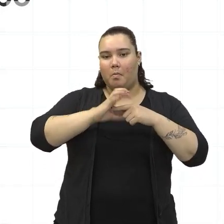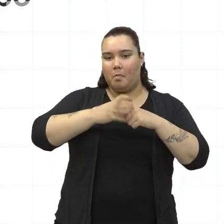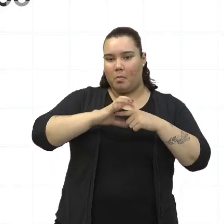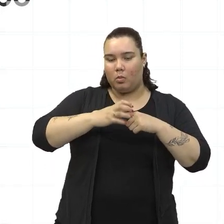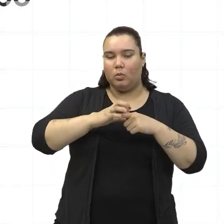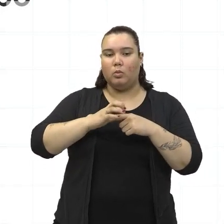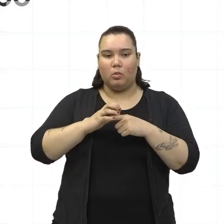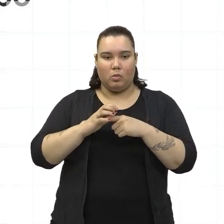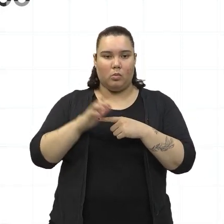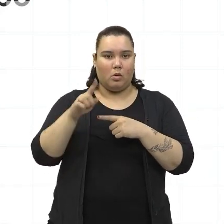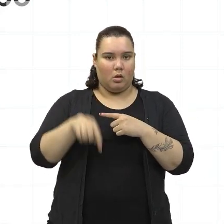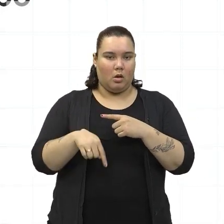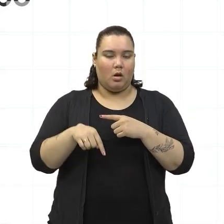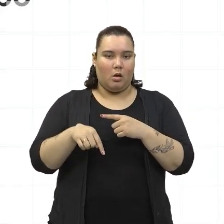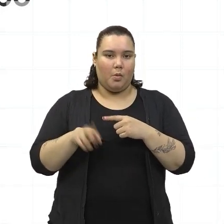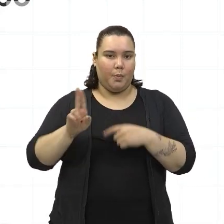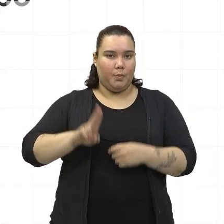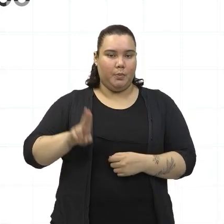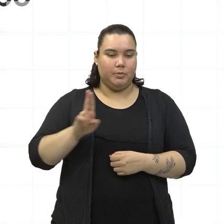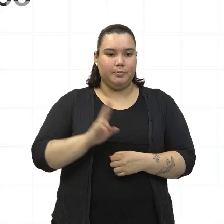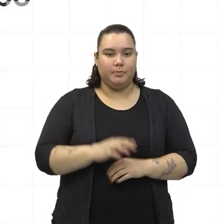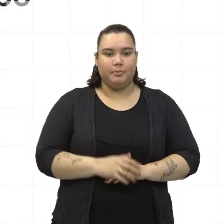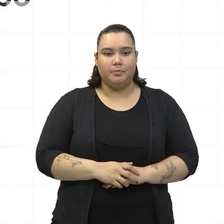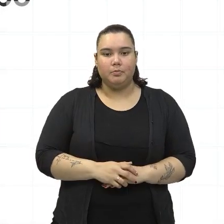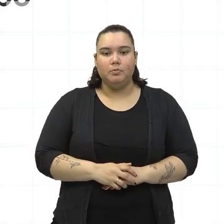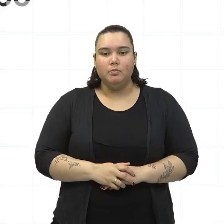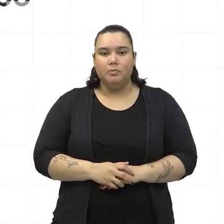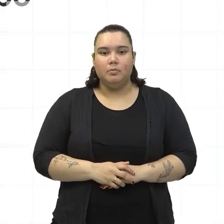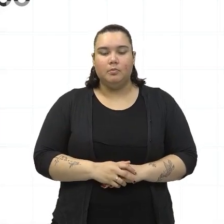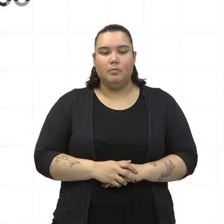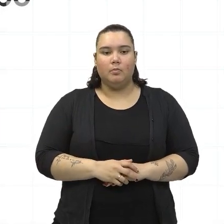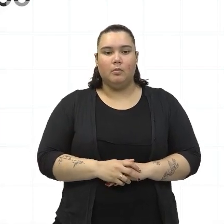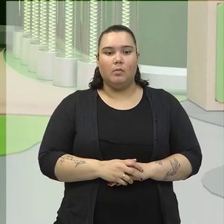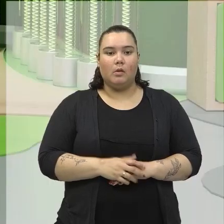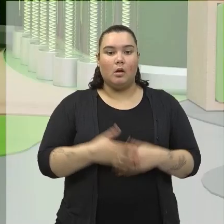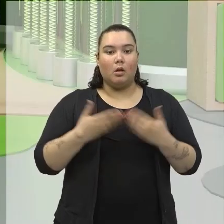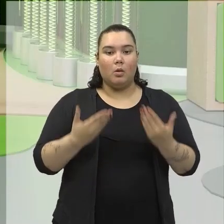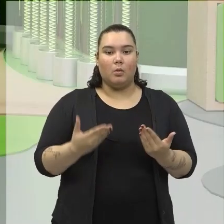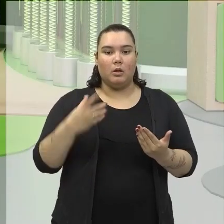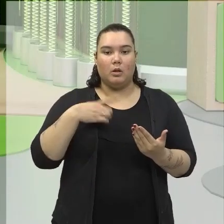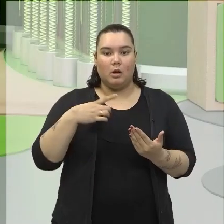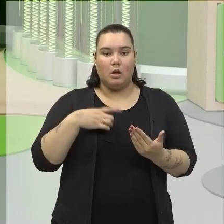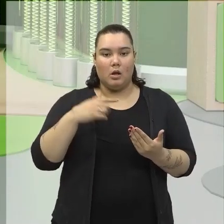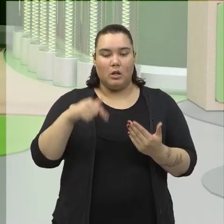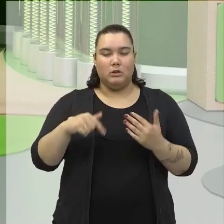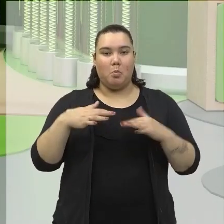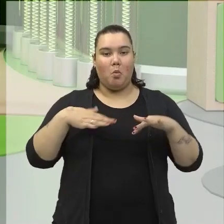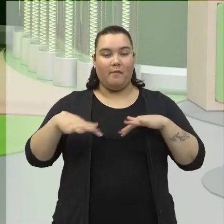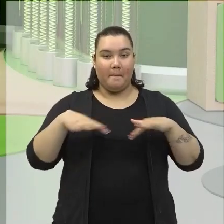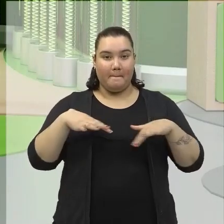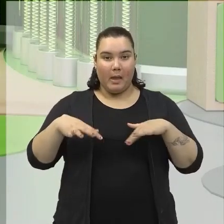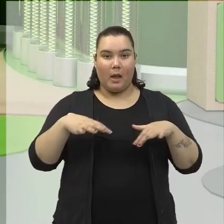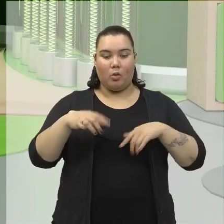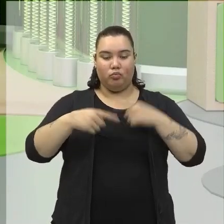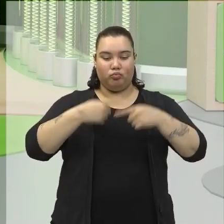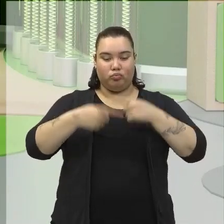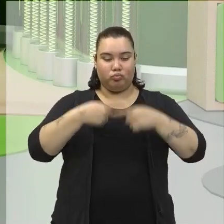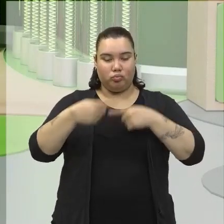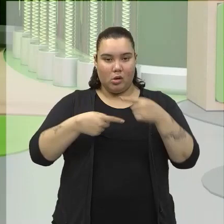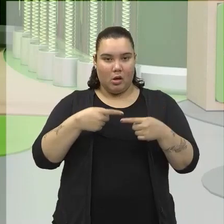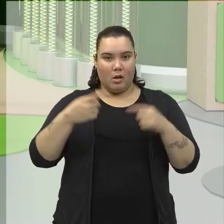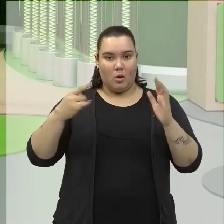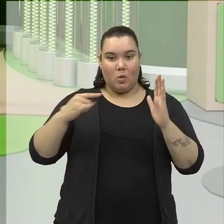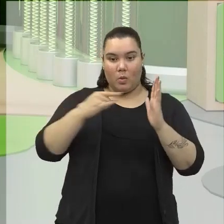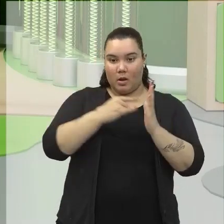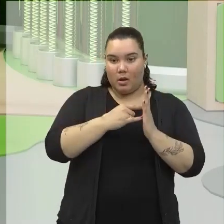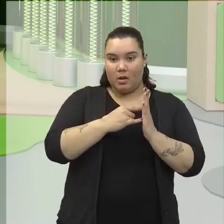geradores, que são essas, como a gente pode visualizar, certo? E aí, quando nós temos esse movimento do campo magnético, a gente observa ali justamente